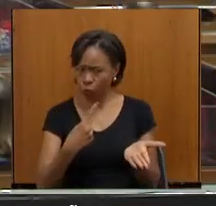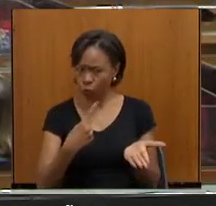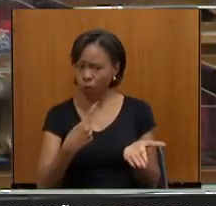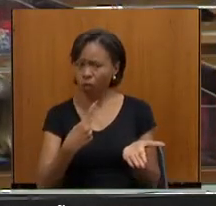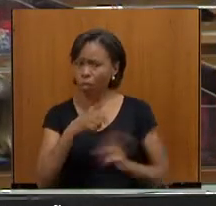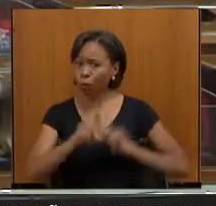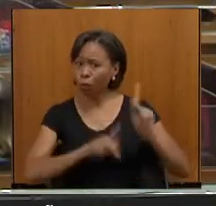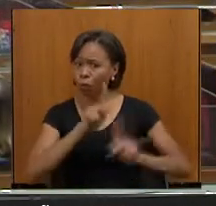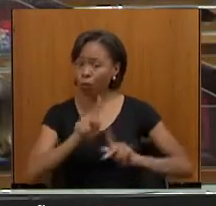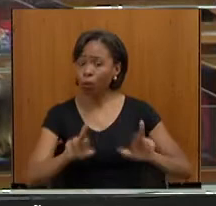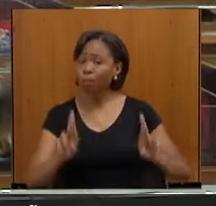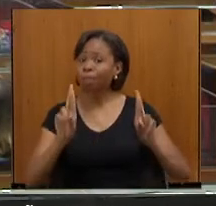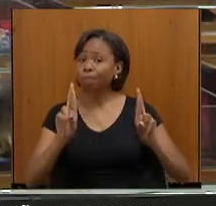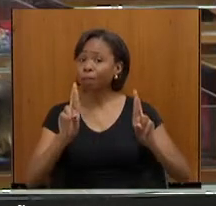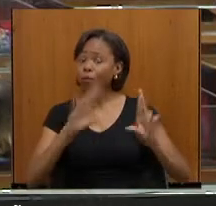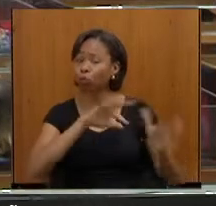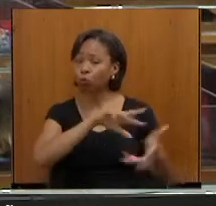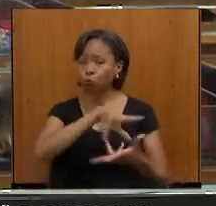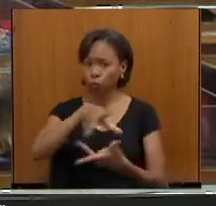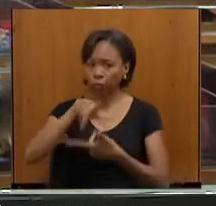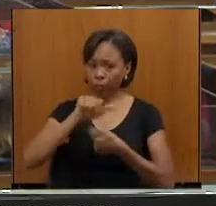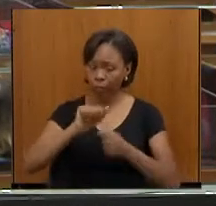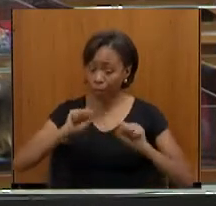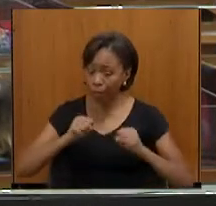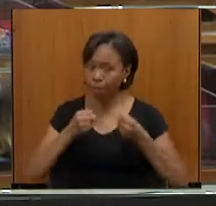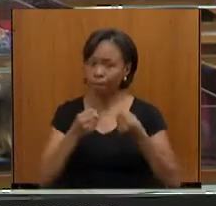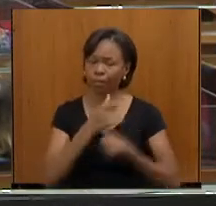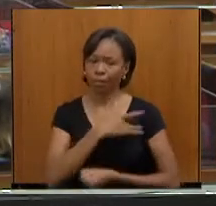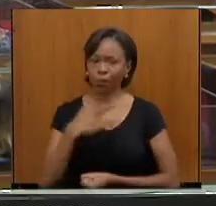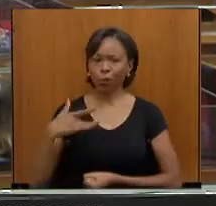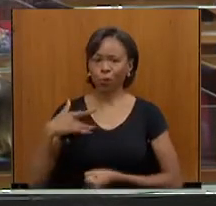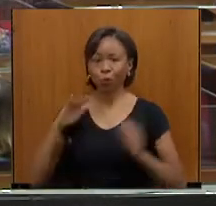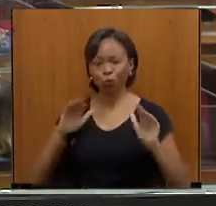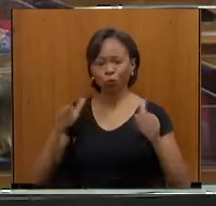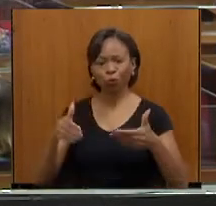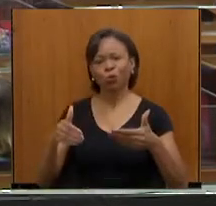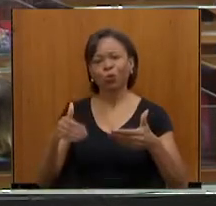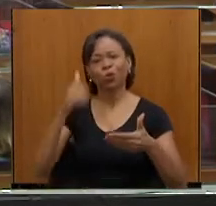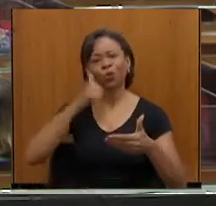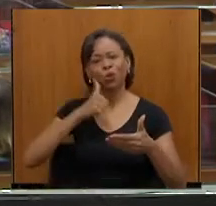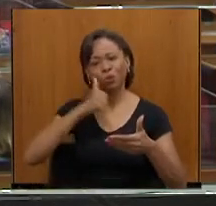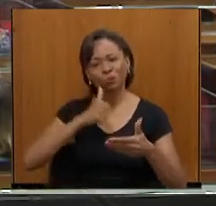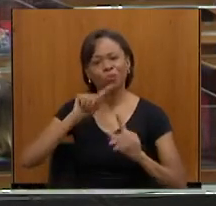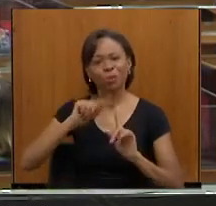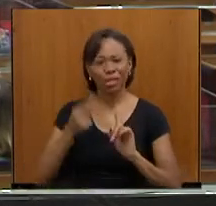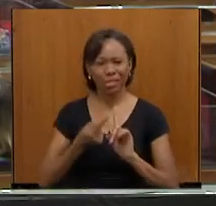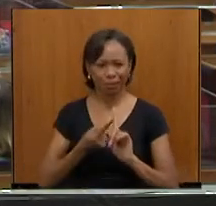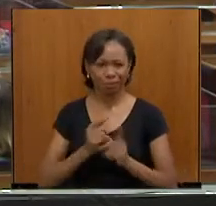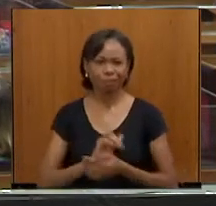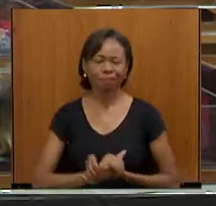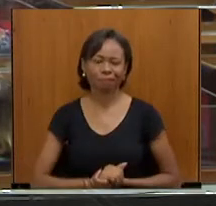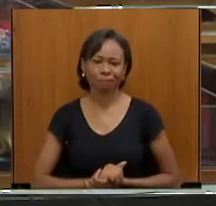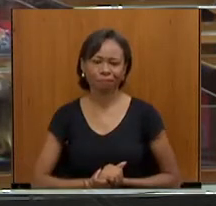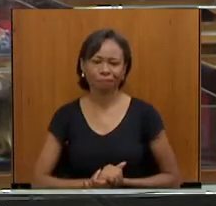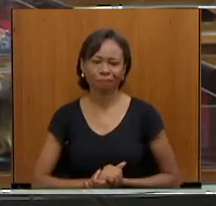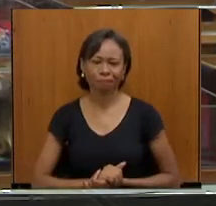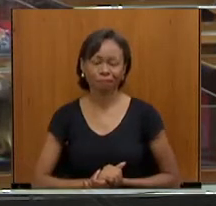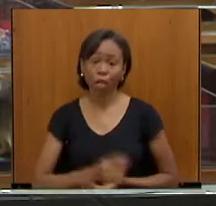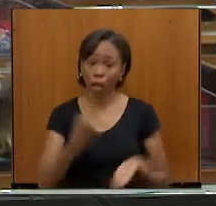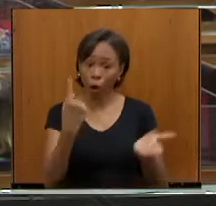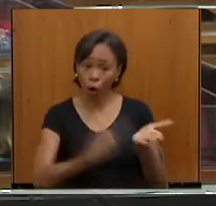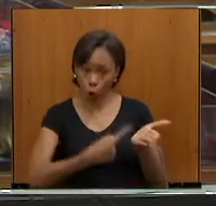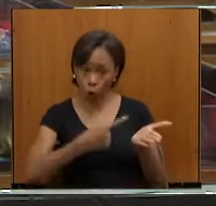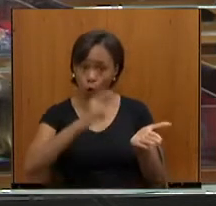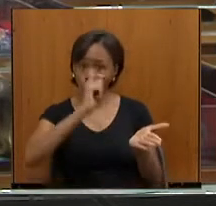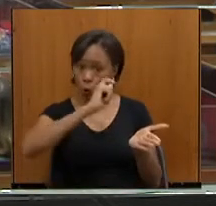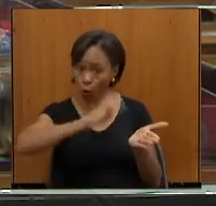em defesa da saúde da mulher. Esse compromisso, ele está